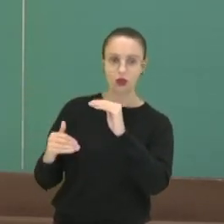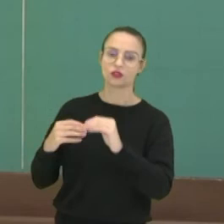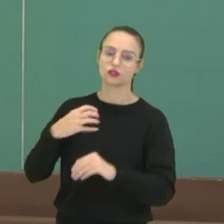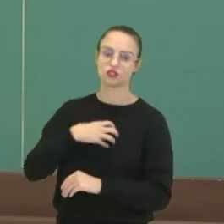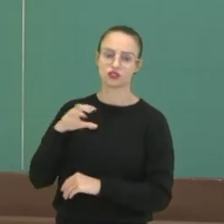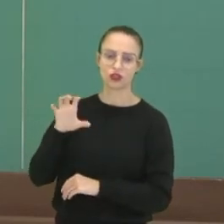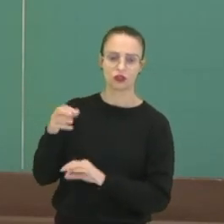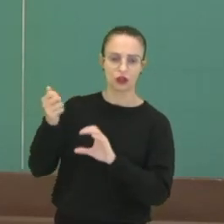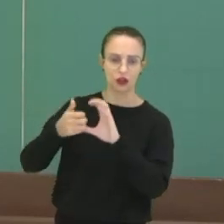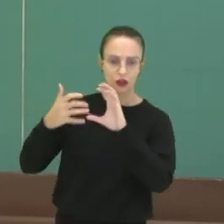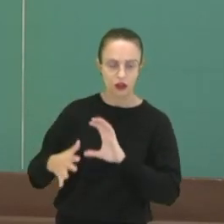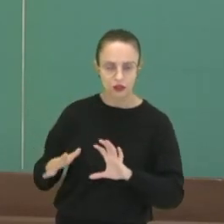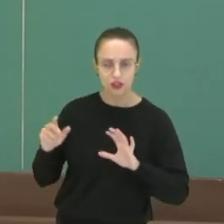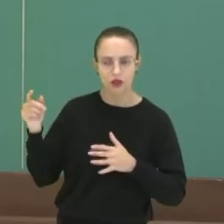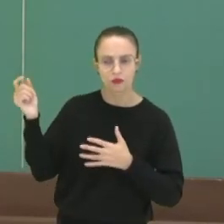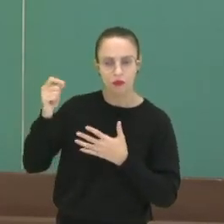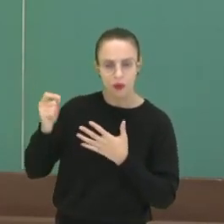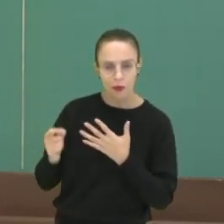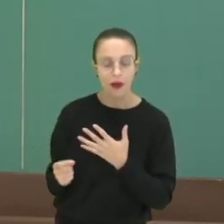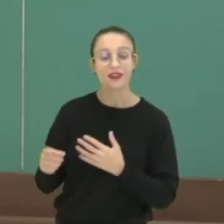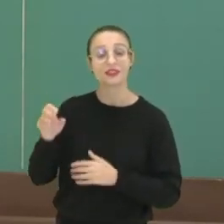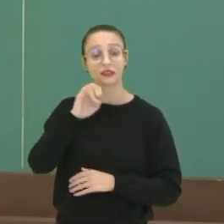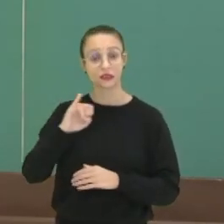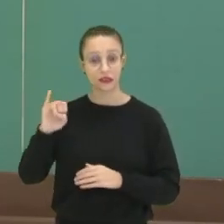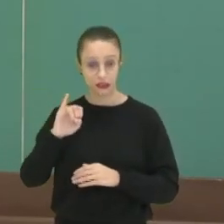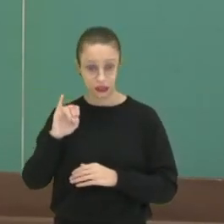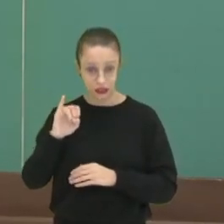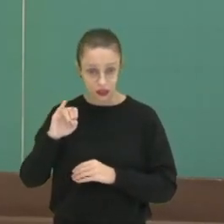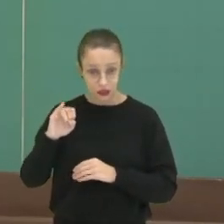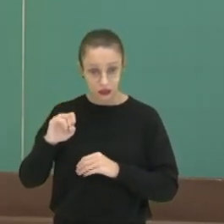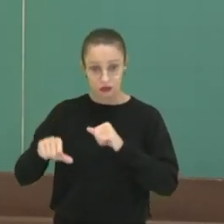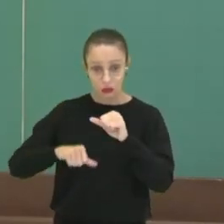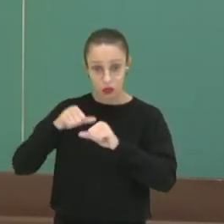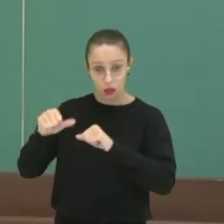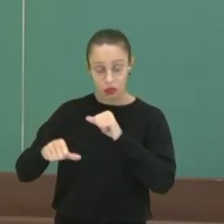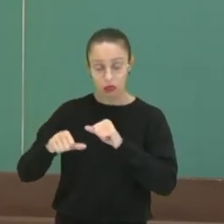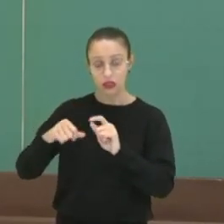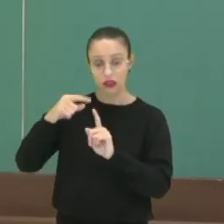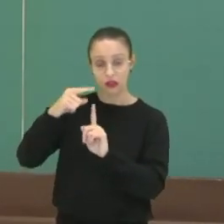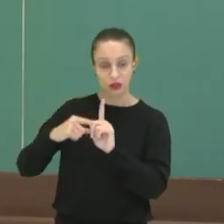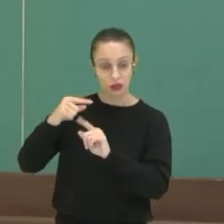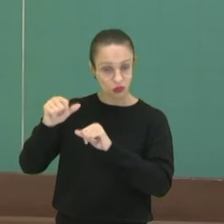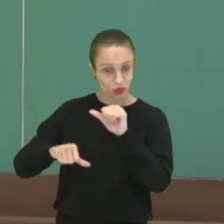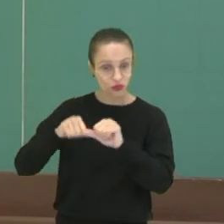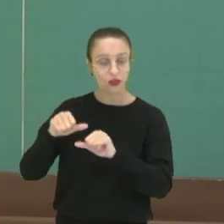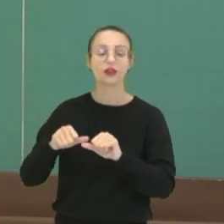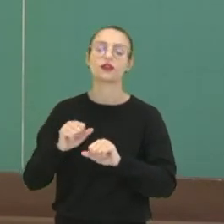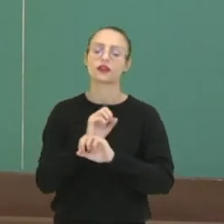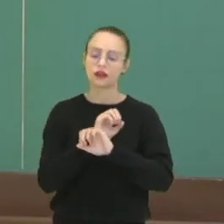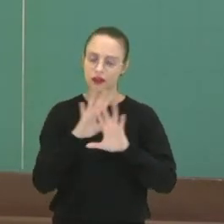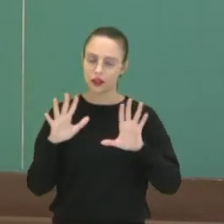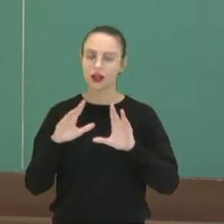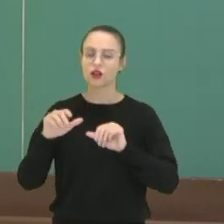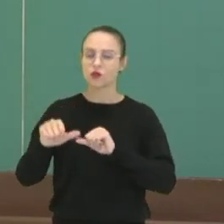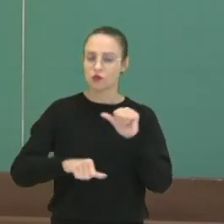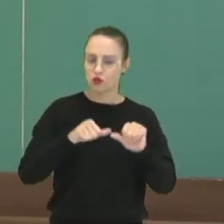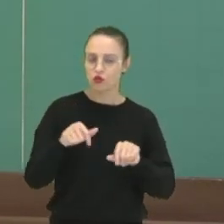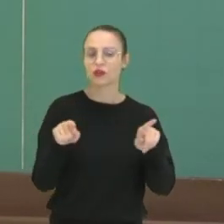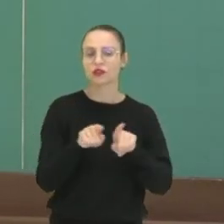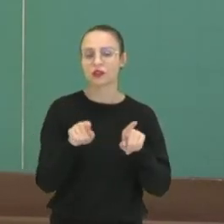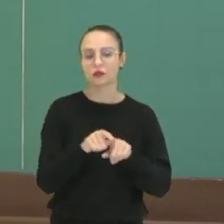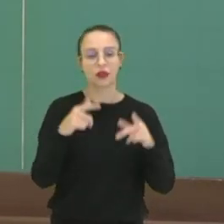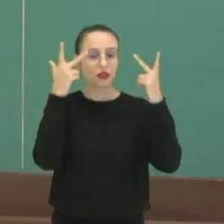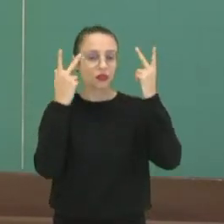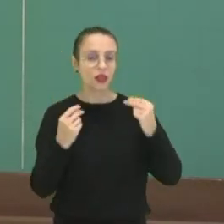determinadas características aquela área. Se elas se modificam, se a temperatura se modifica, é claro que vai modificar a condição